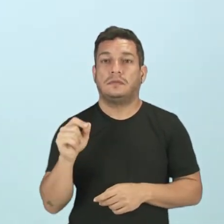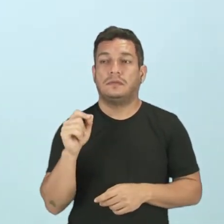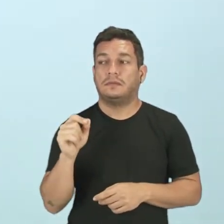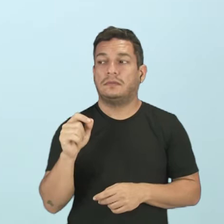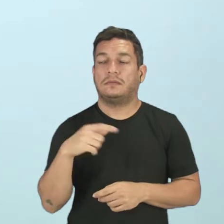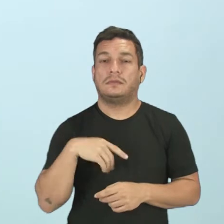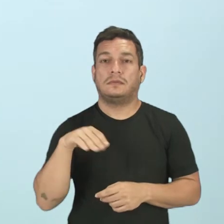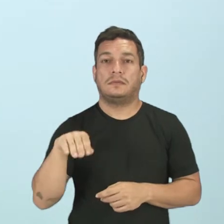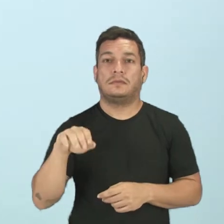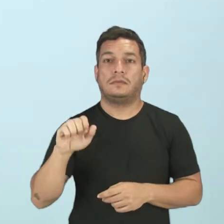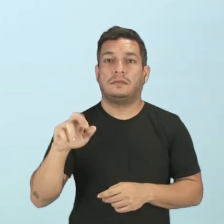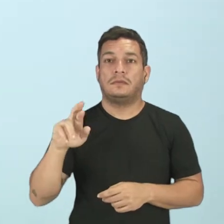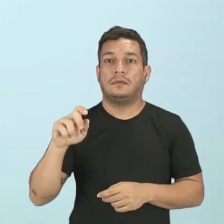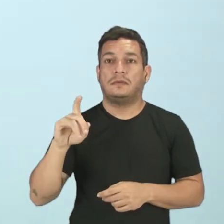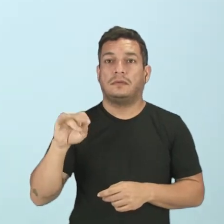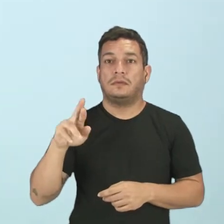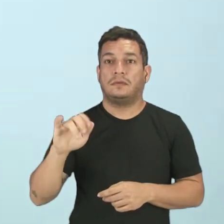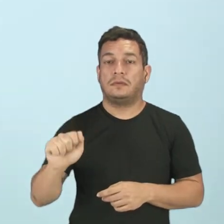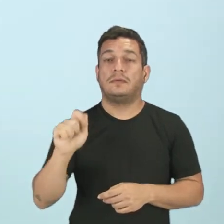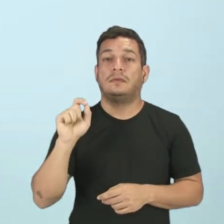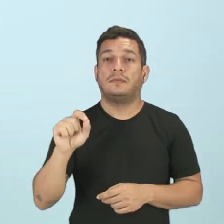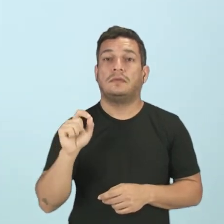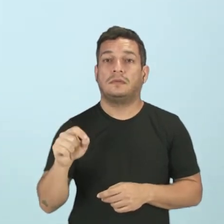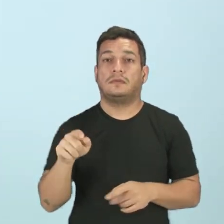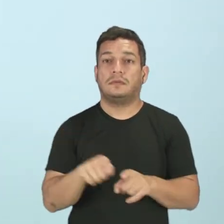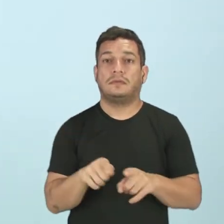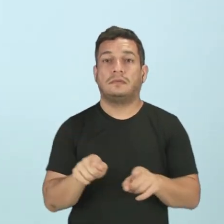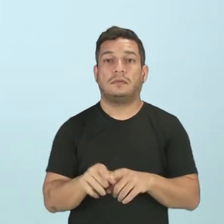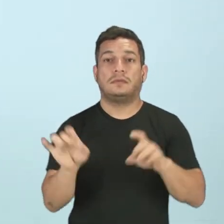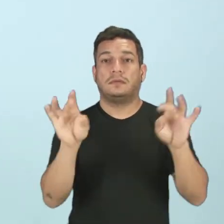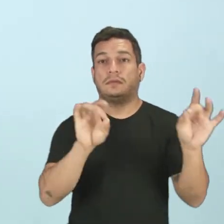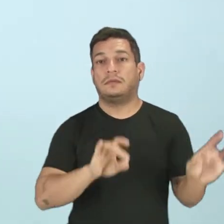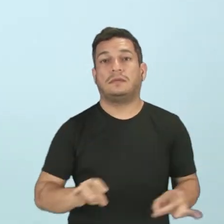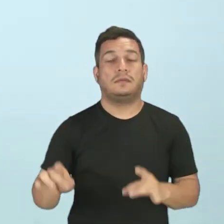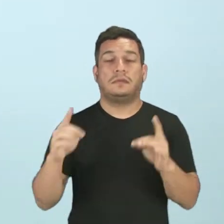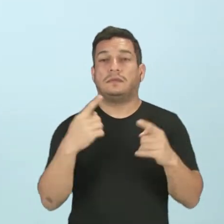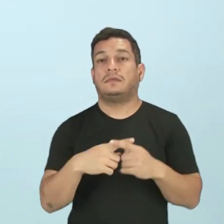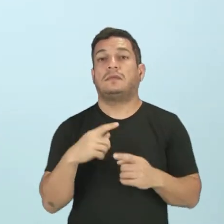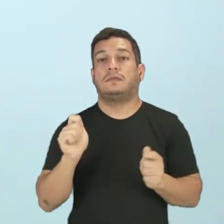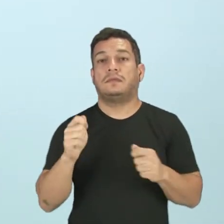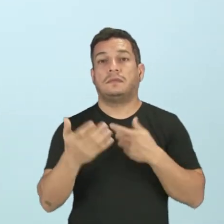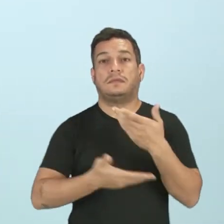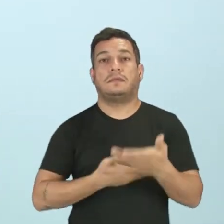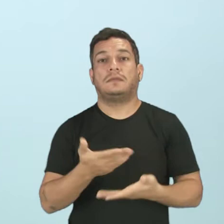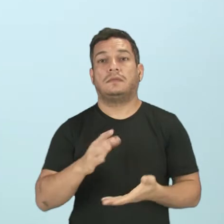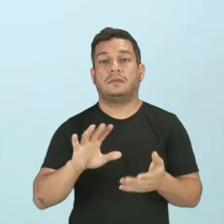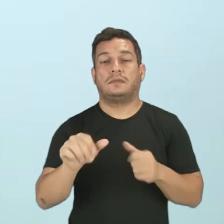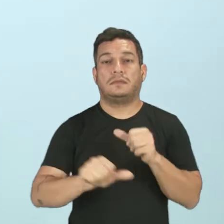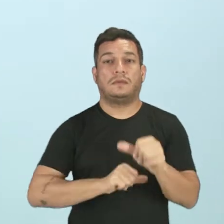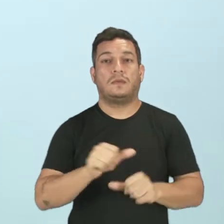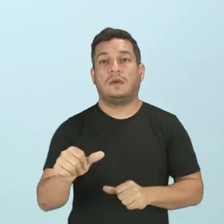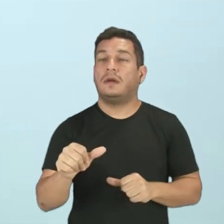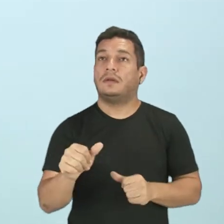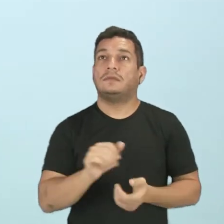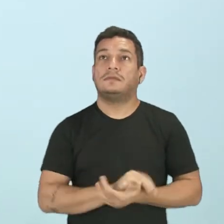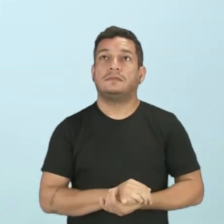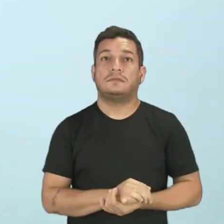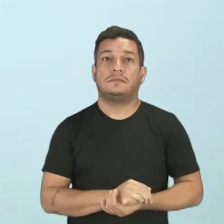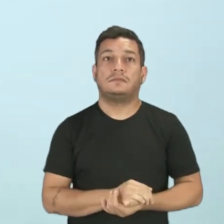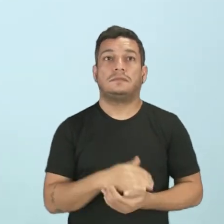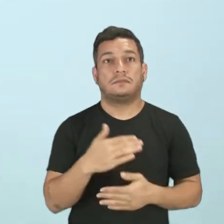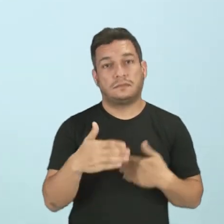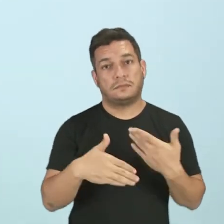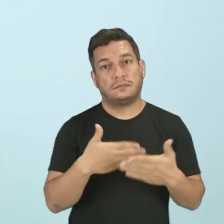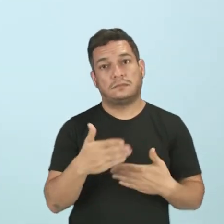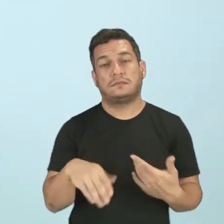uma mercadoria e ela é uma mercadoria também especial, porque ela pode ser trocada por qualquer outra. pouco a